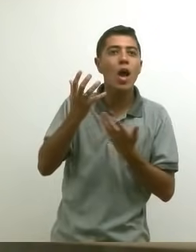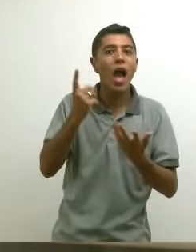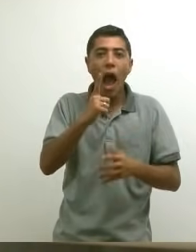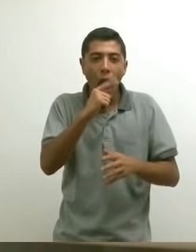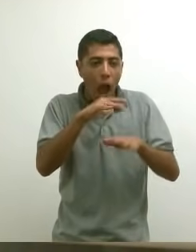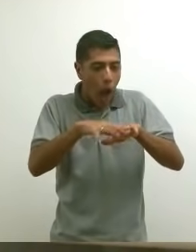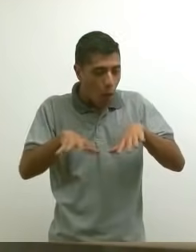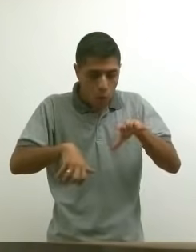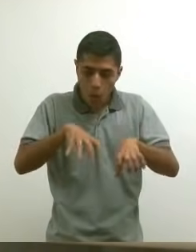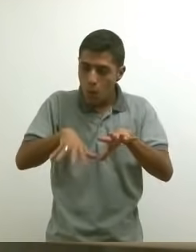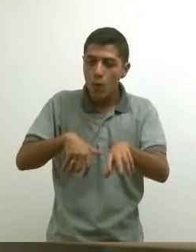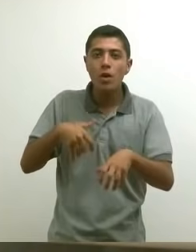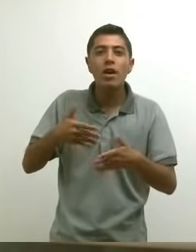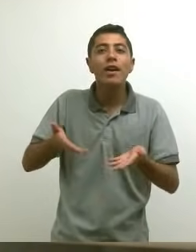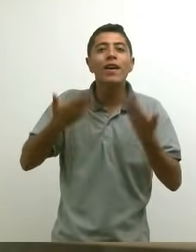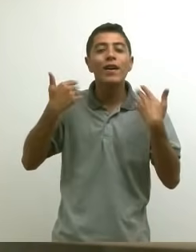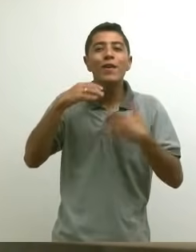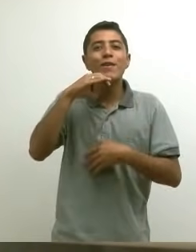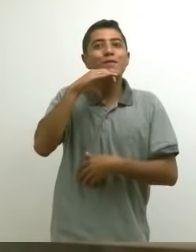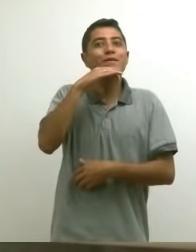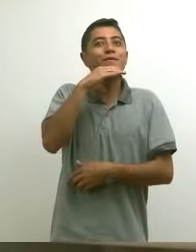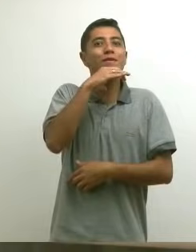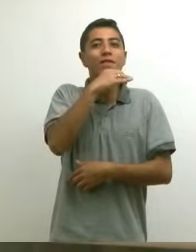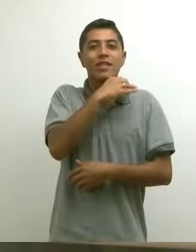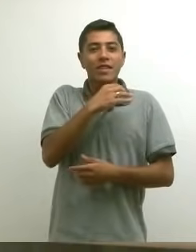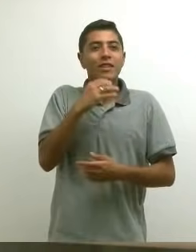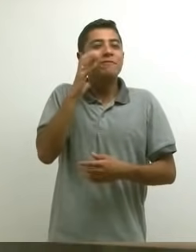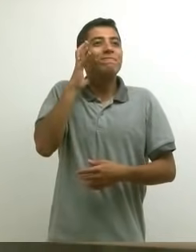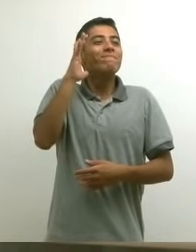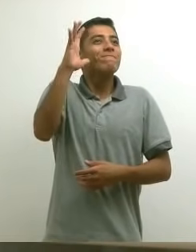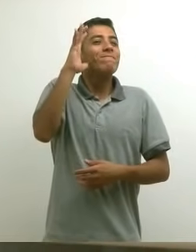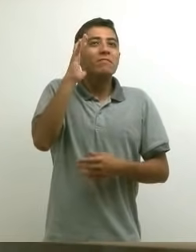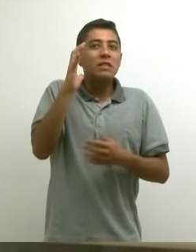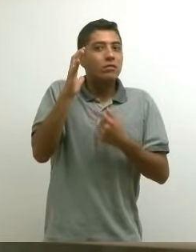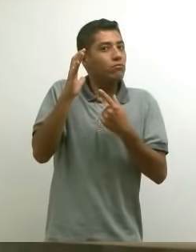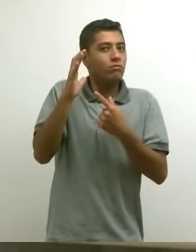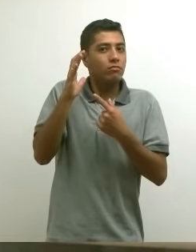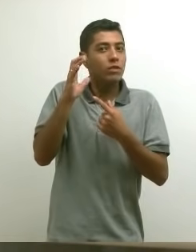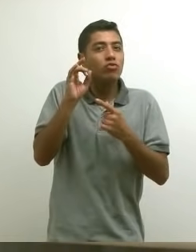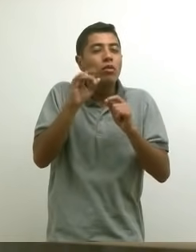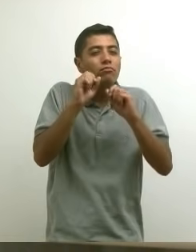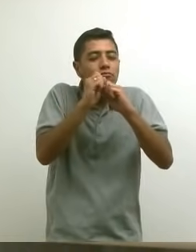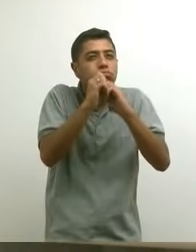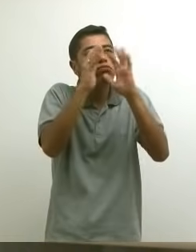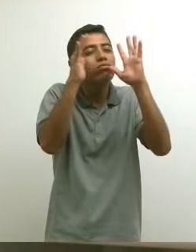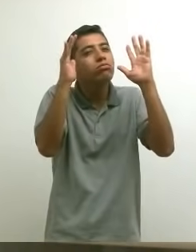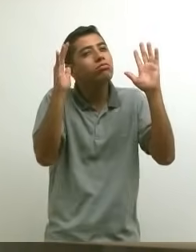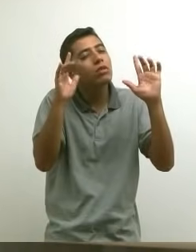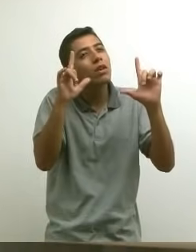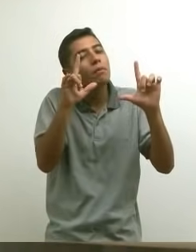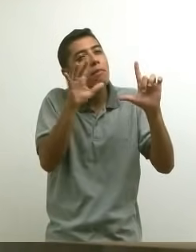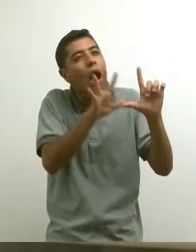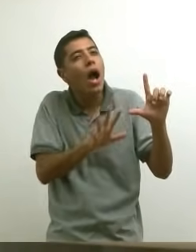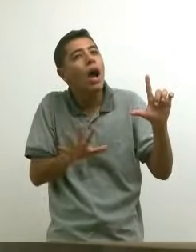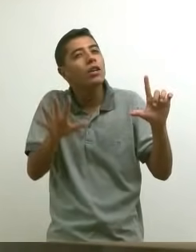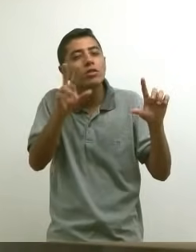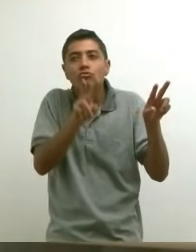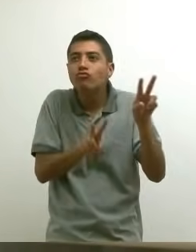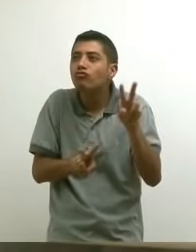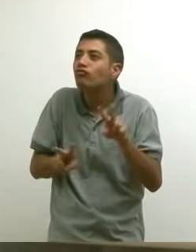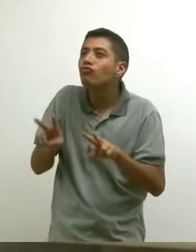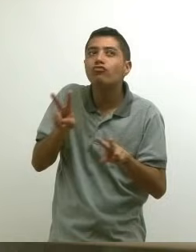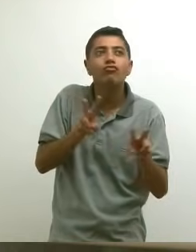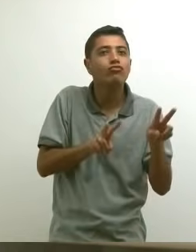imaginação baseada na imaginação da fantasia a segunda infância mas caracteriza pela memória a memória explode de